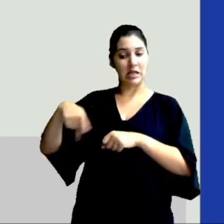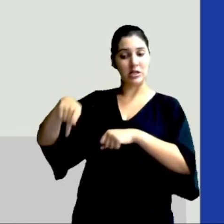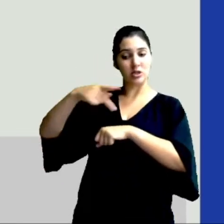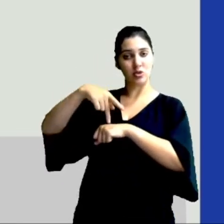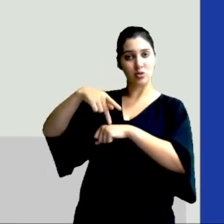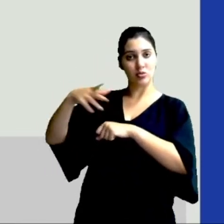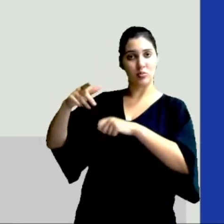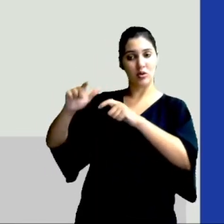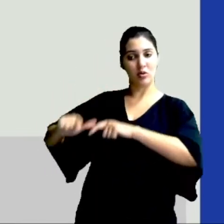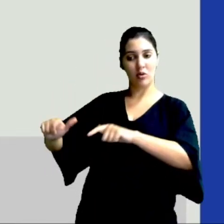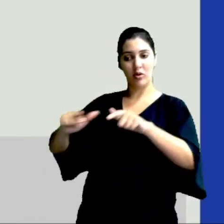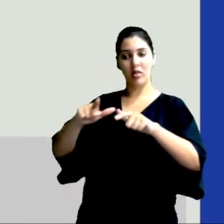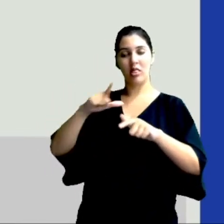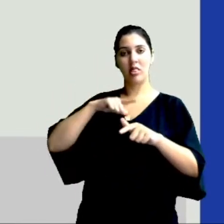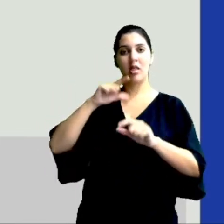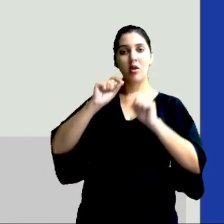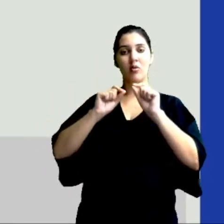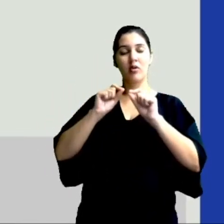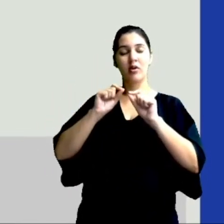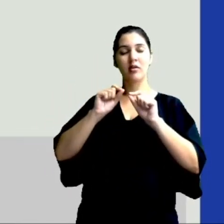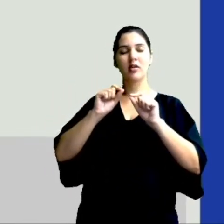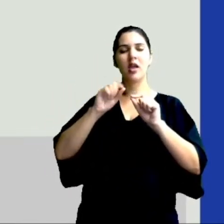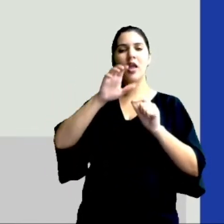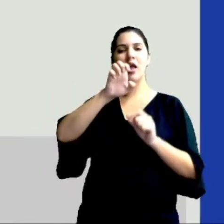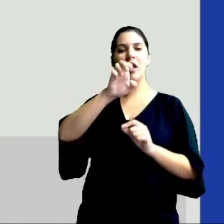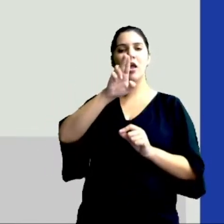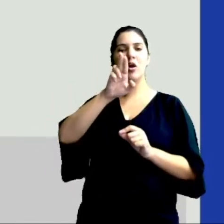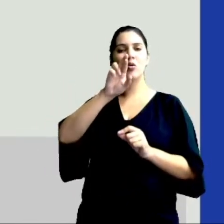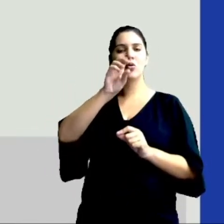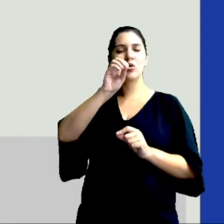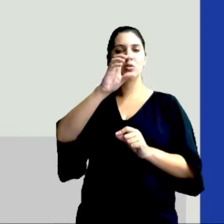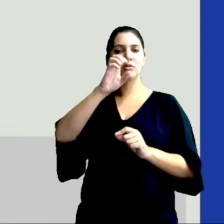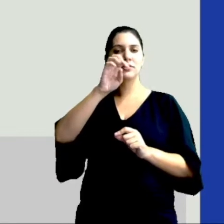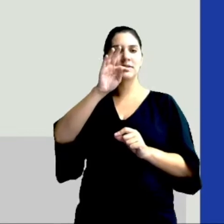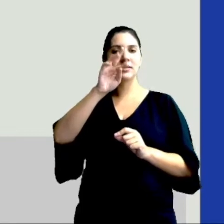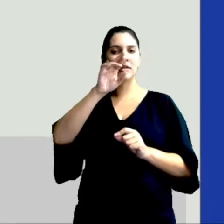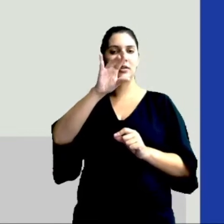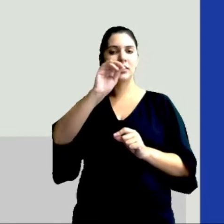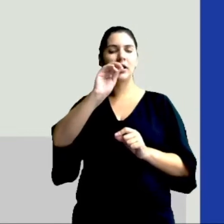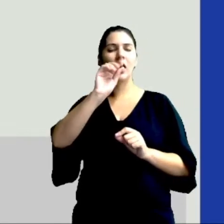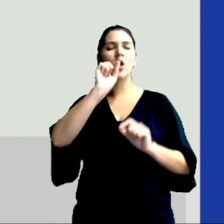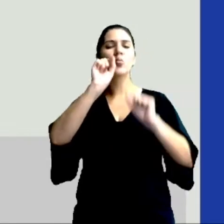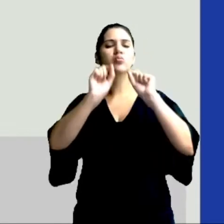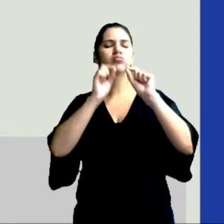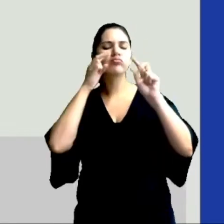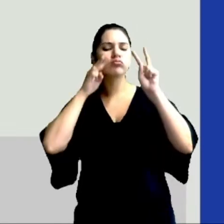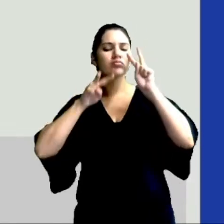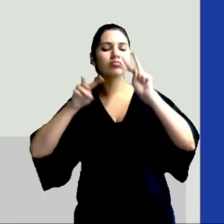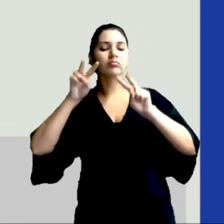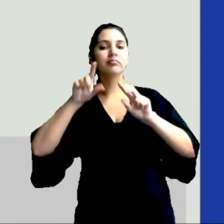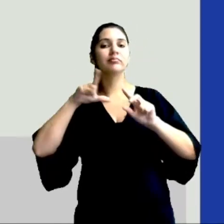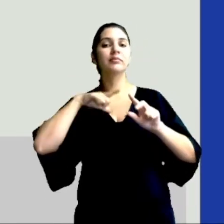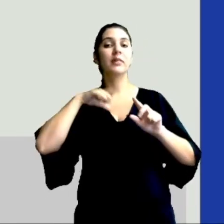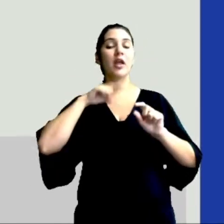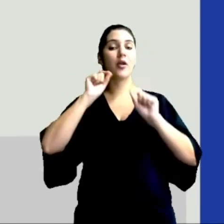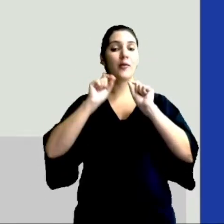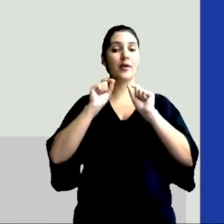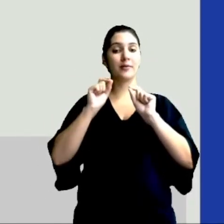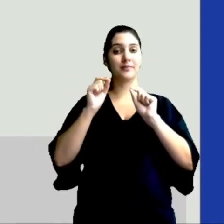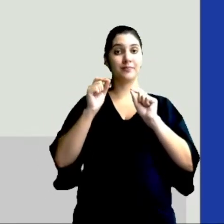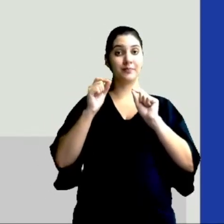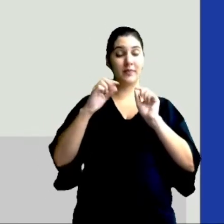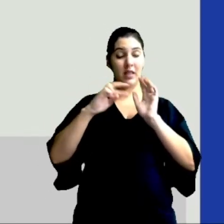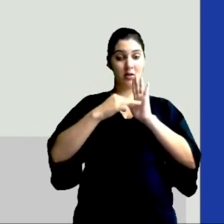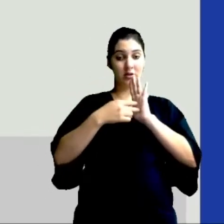ela tem uma visão eurocêntrica. O que é uma visão eurocêntrica? Né? Quando você tinha a denominação feita